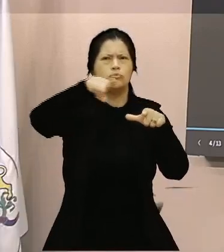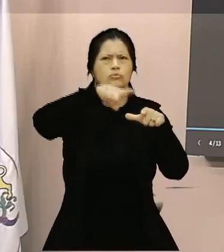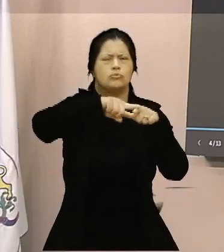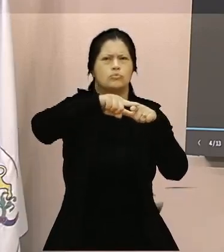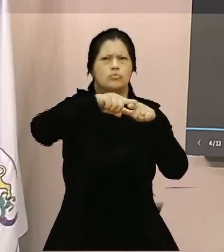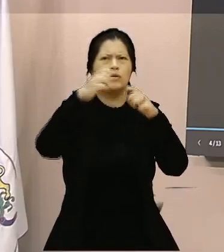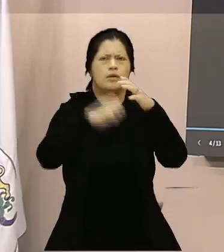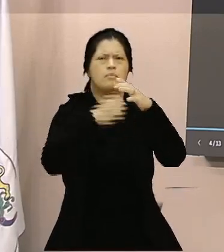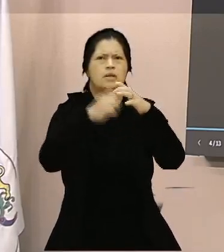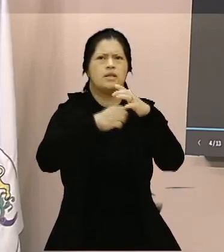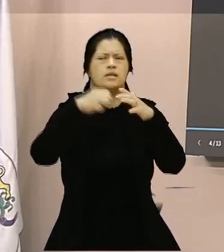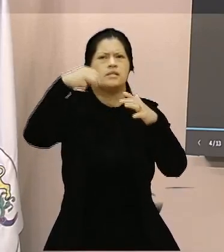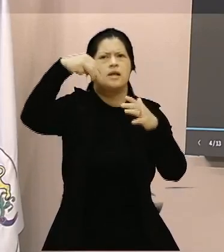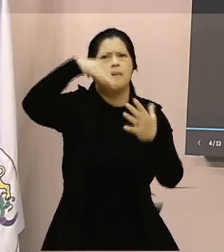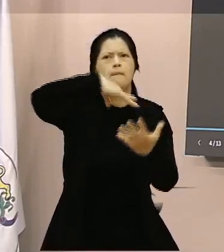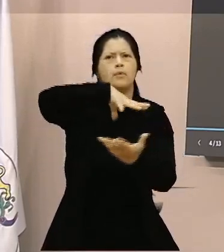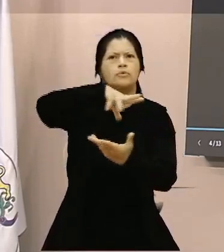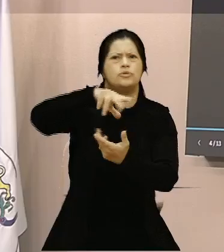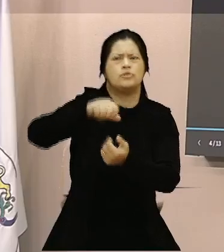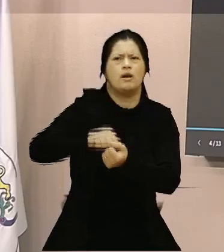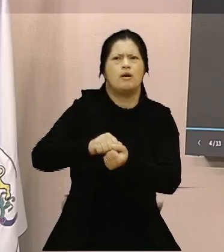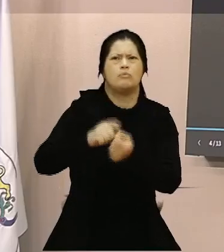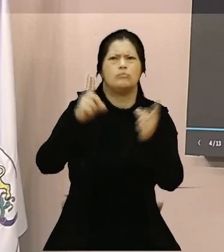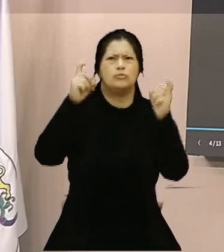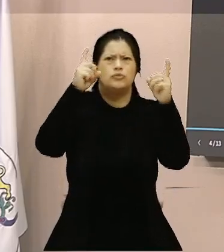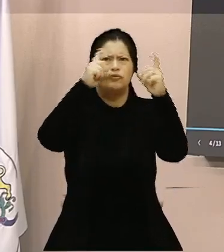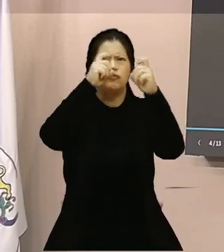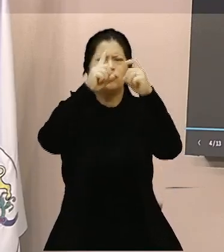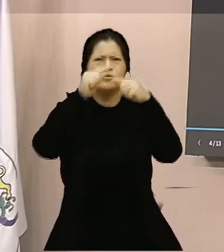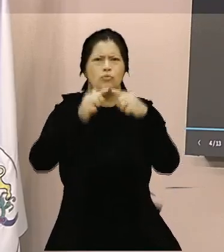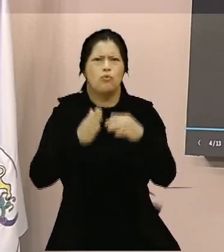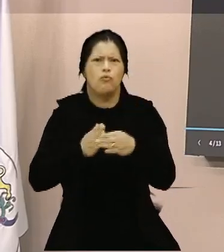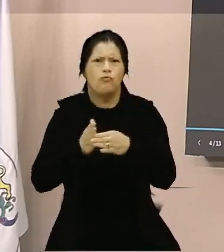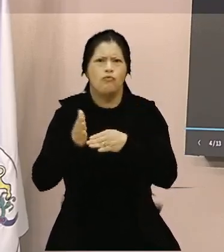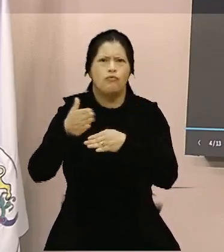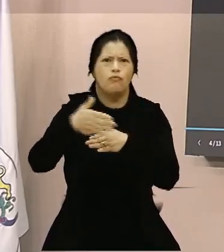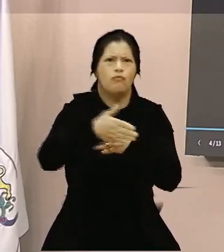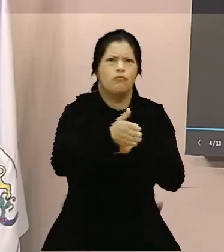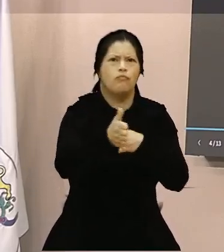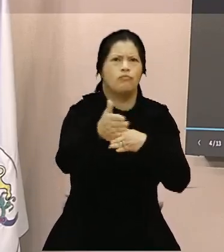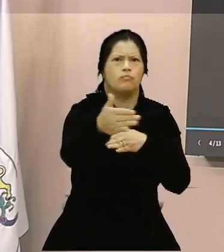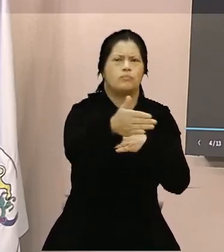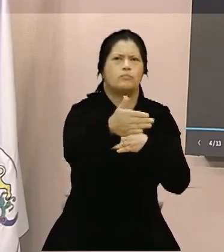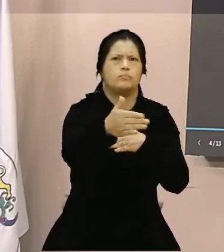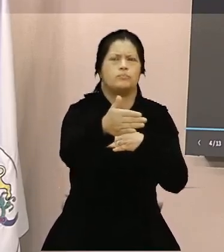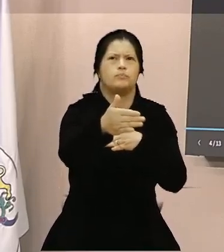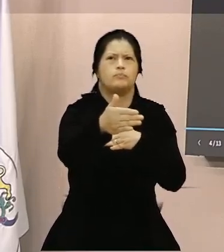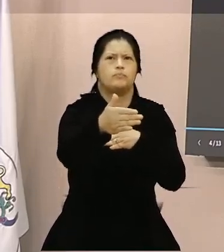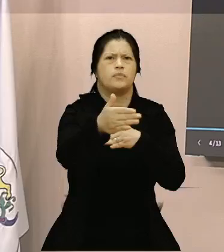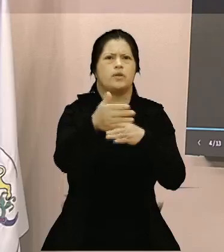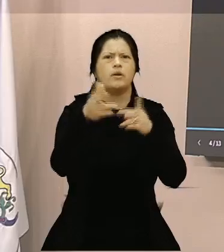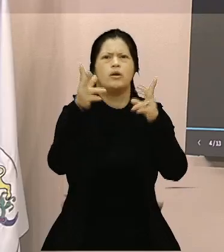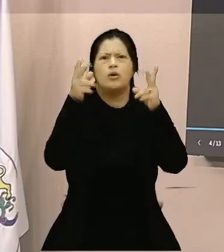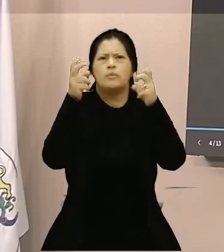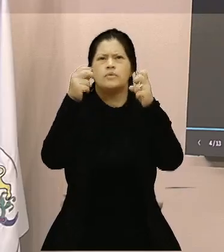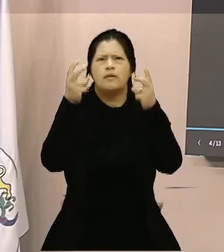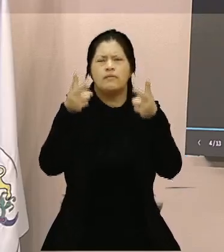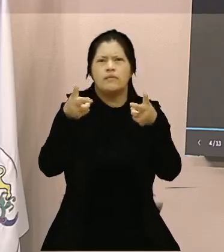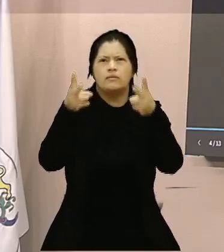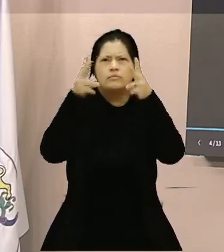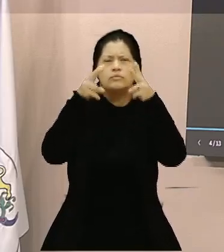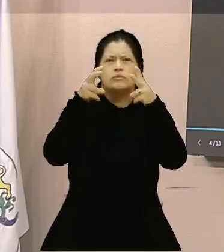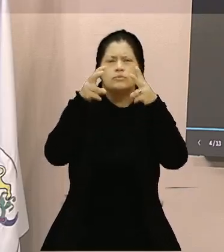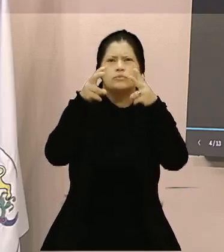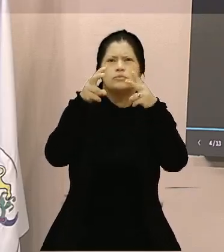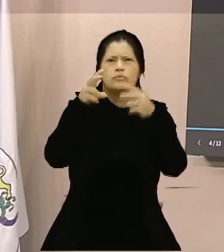aqui, é uma dificuldade imensa para passar aqui, ó, ficar observando esse carro aí, ó,